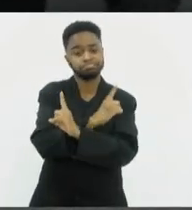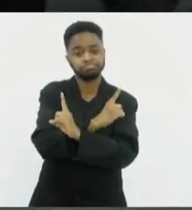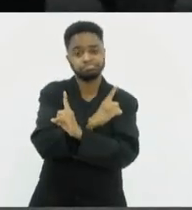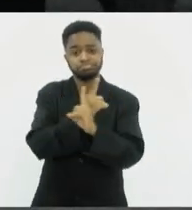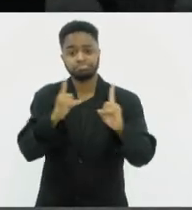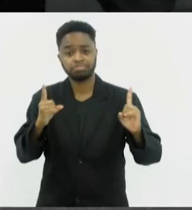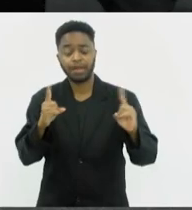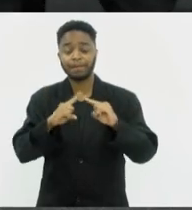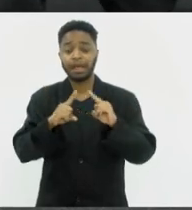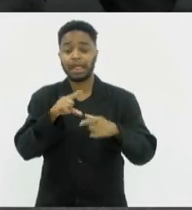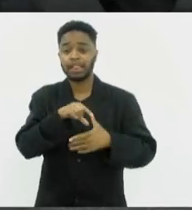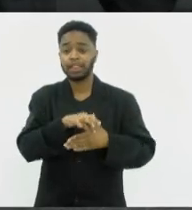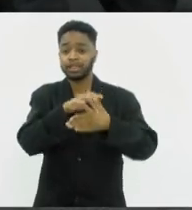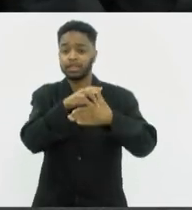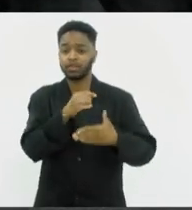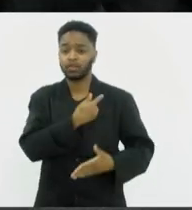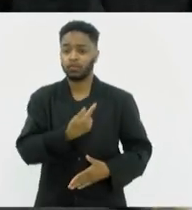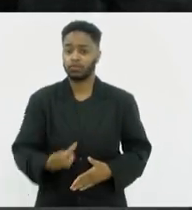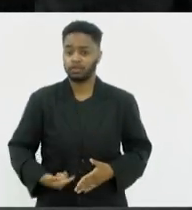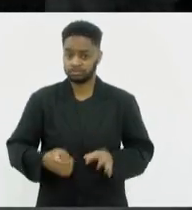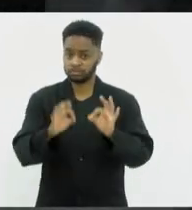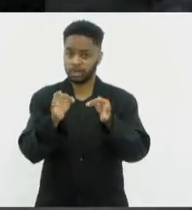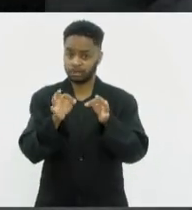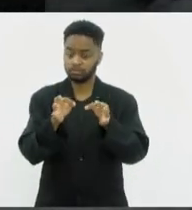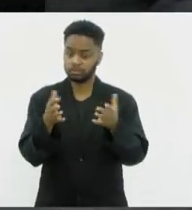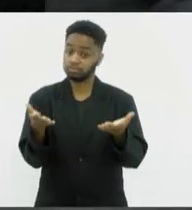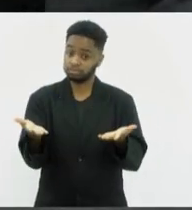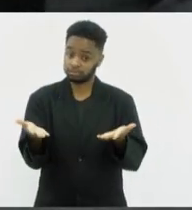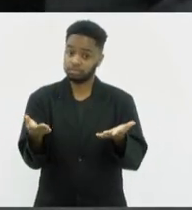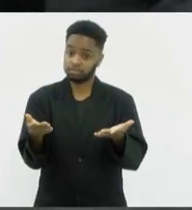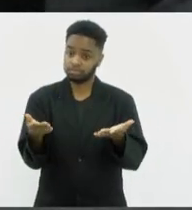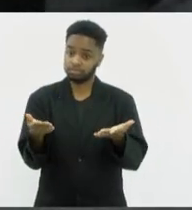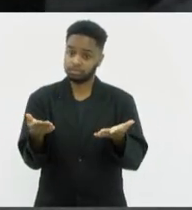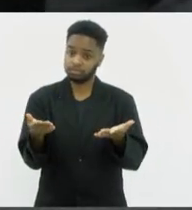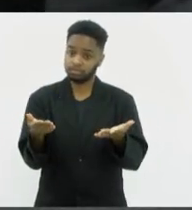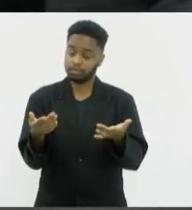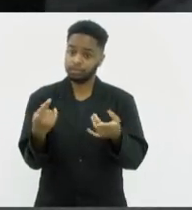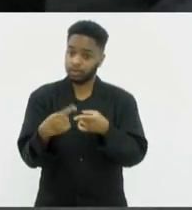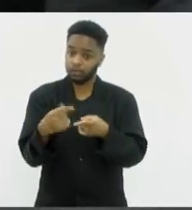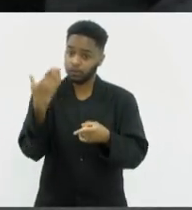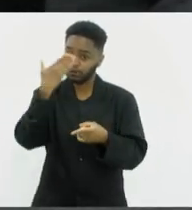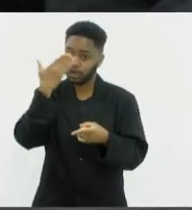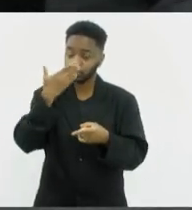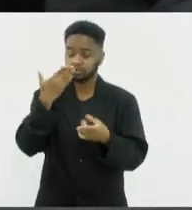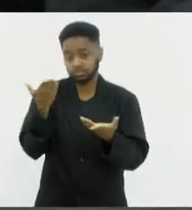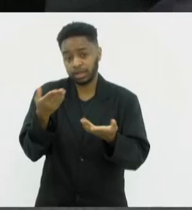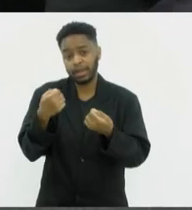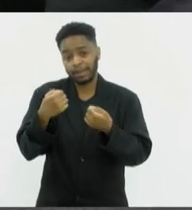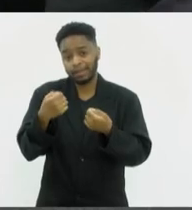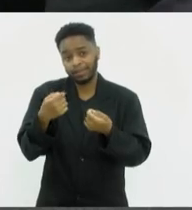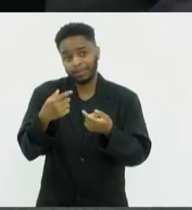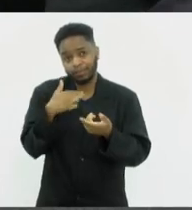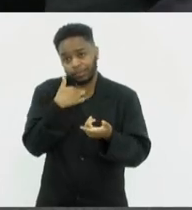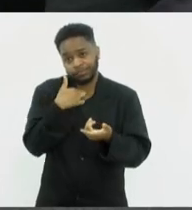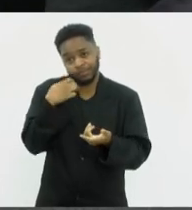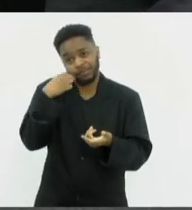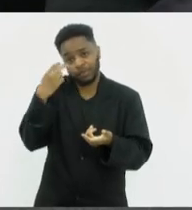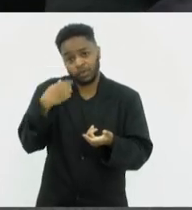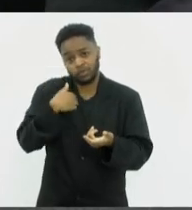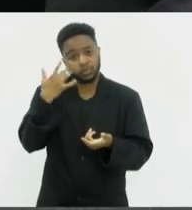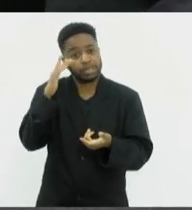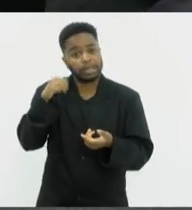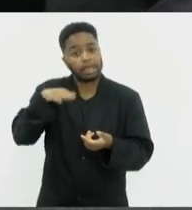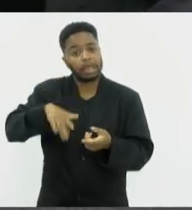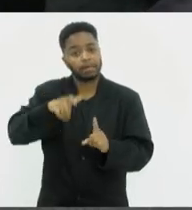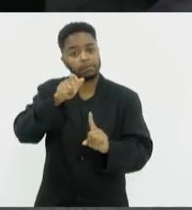líder do governo, o presidente. Não é verdade? Tipo, caramba, para não cometer um ato de constrangimento e não reconhecer o líder